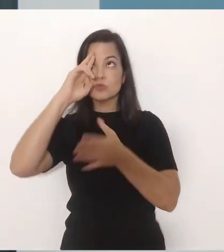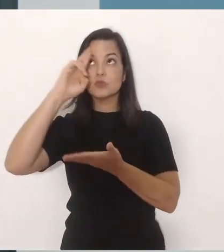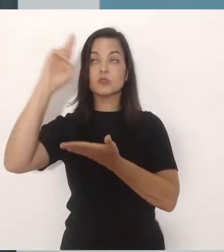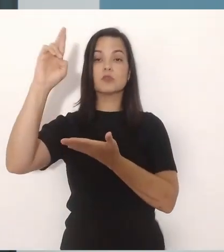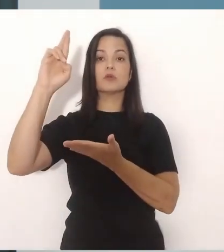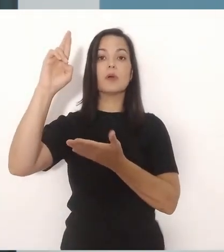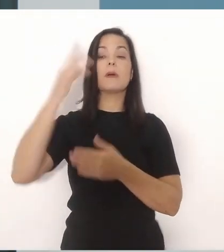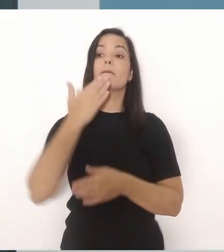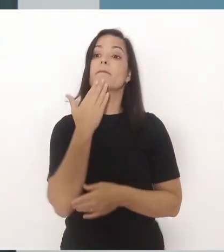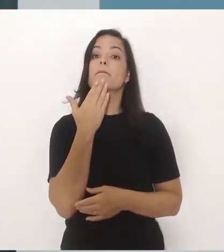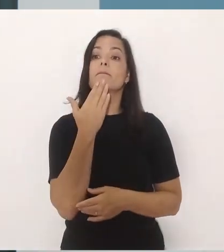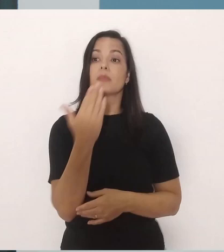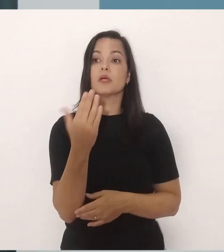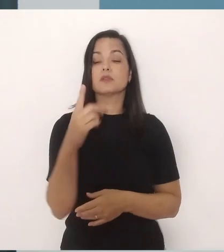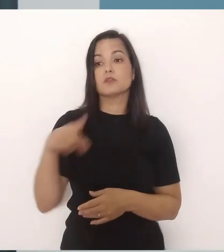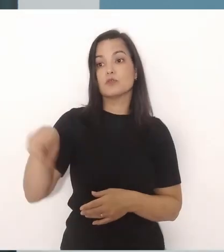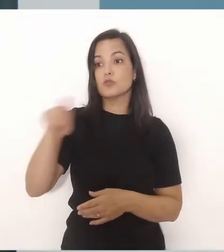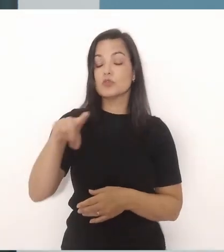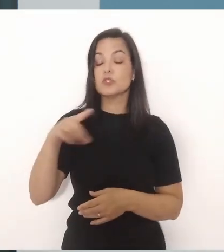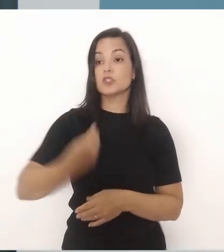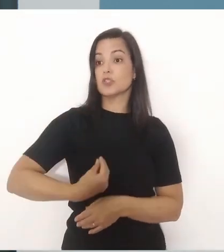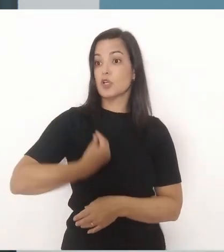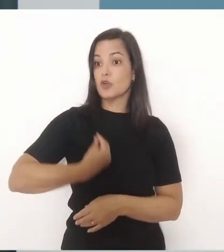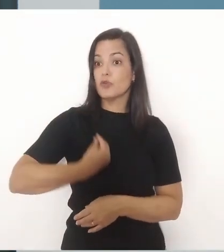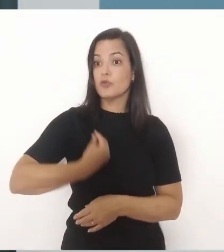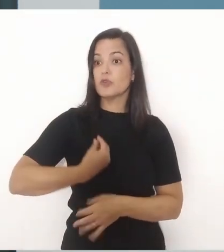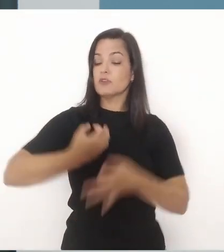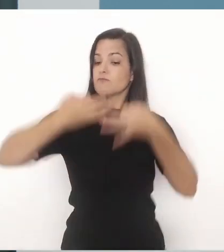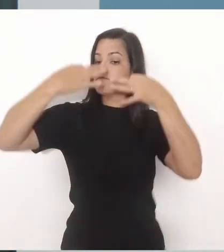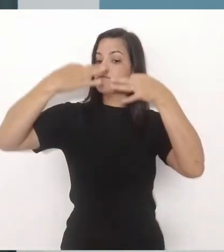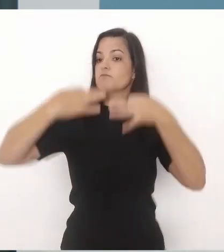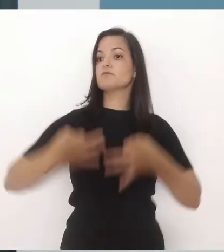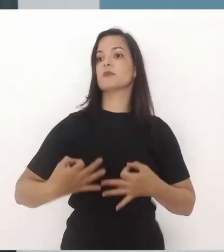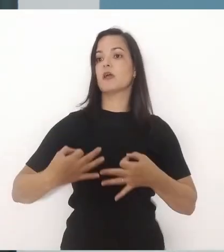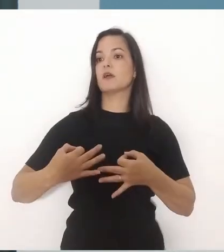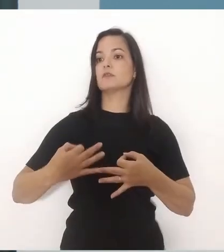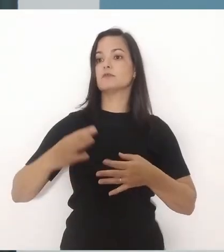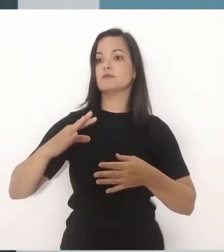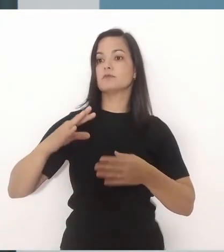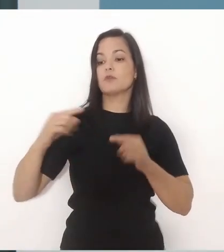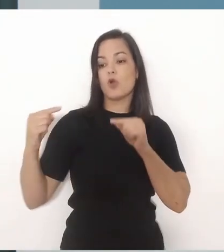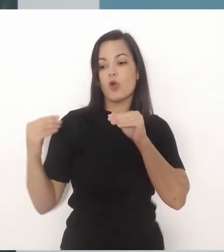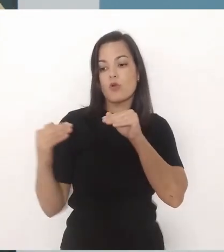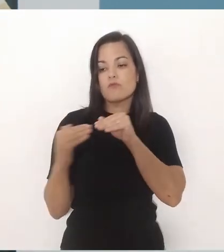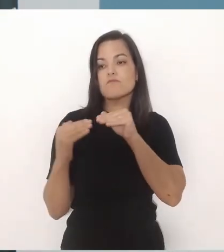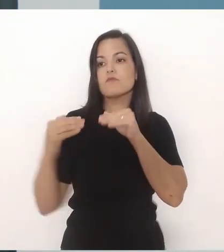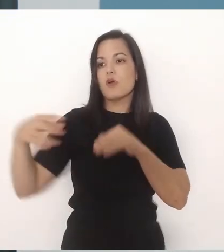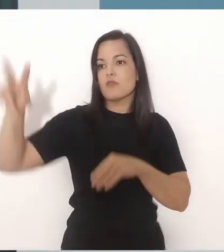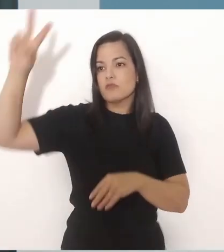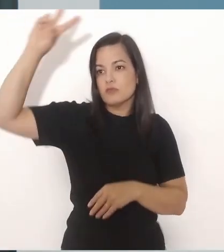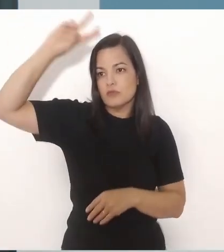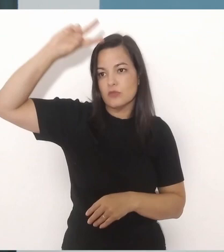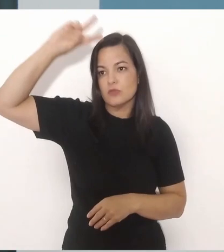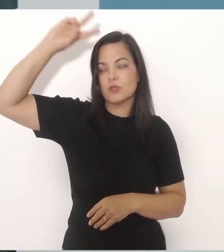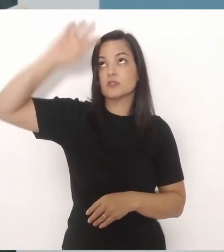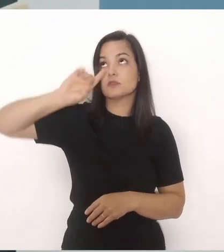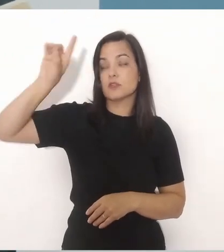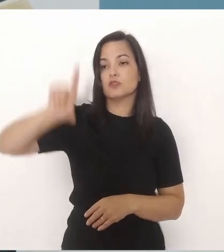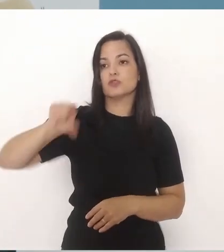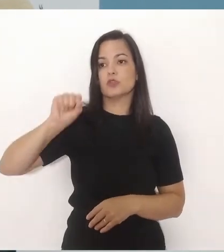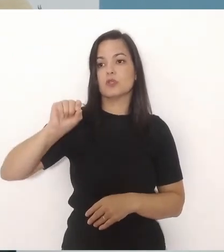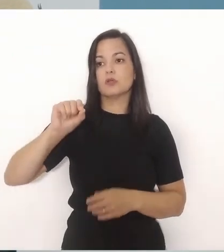peço que vocês vivam de maneira digna da vocação a que foram chamados, com toda a humildade e